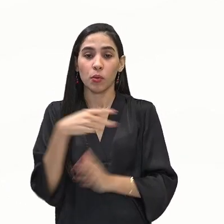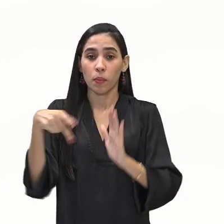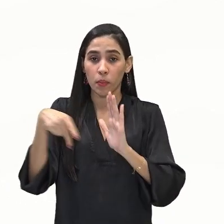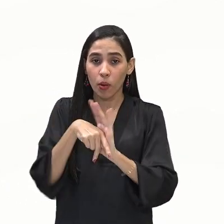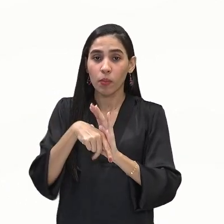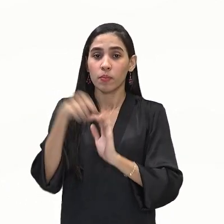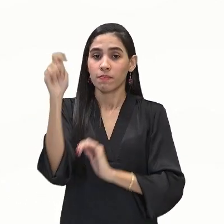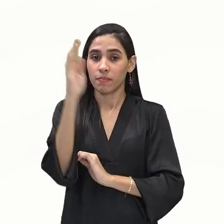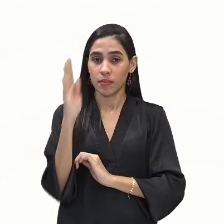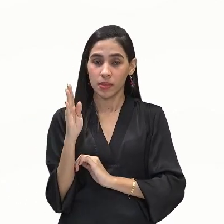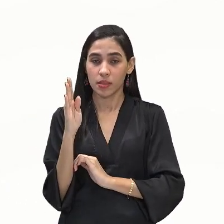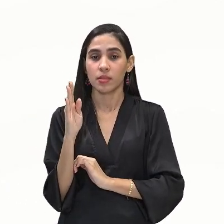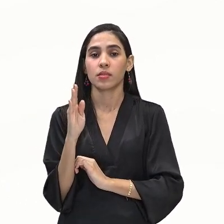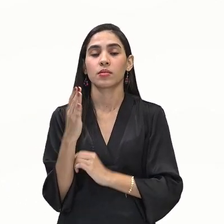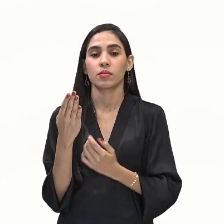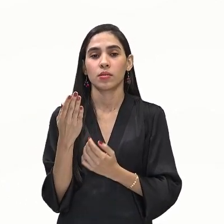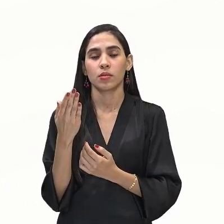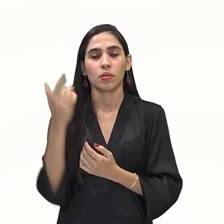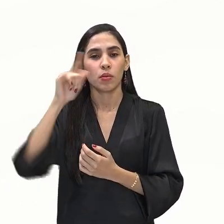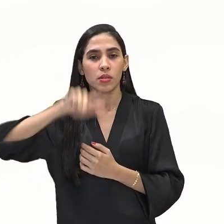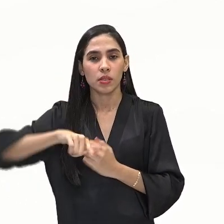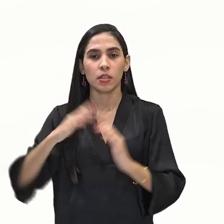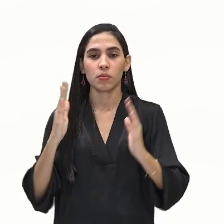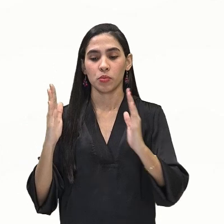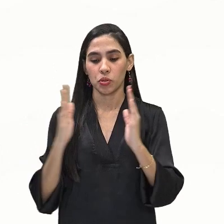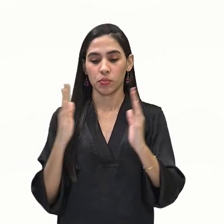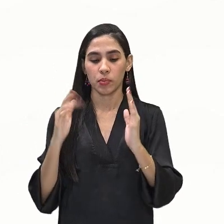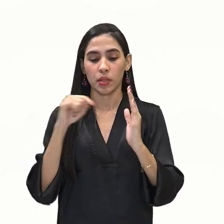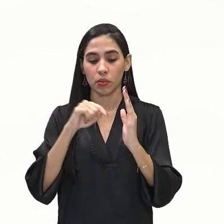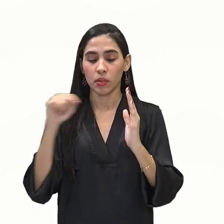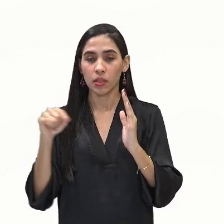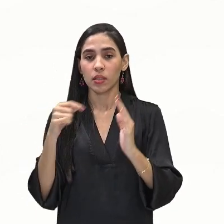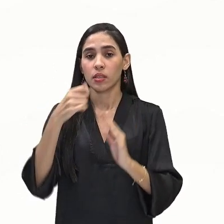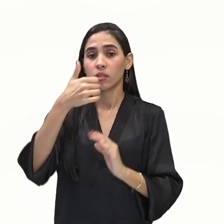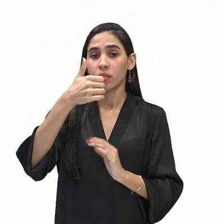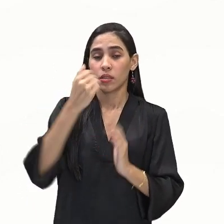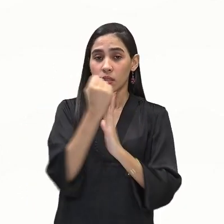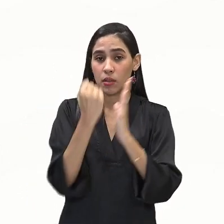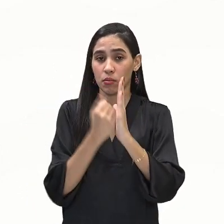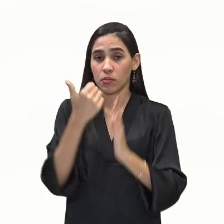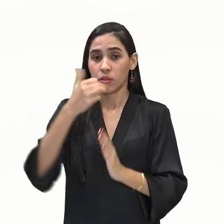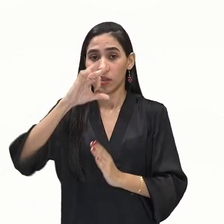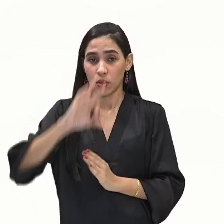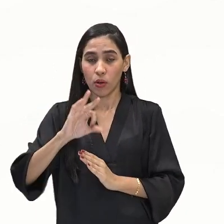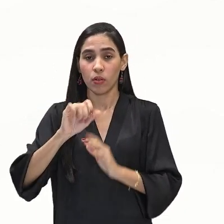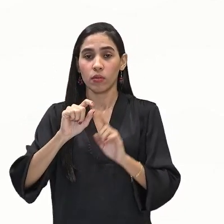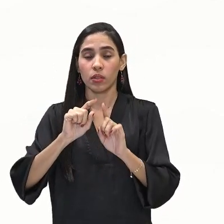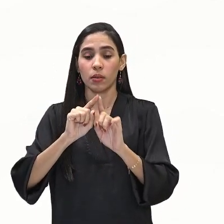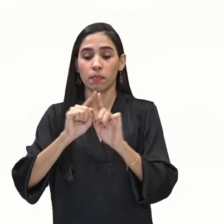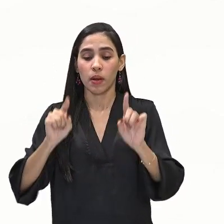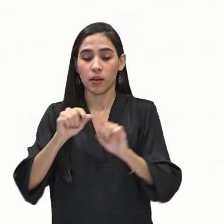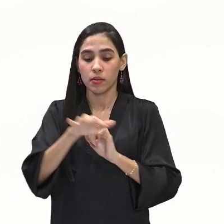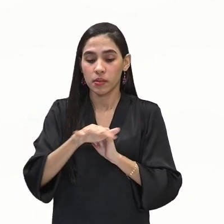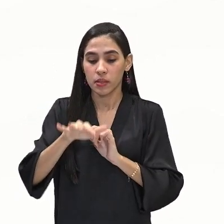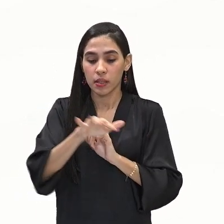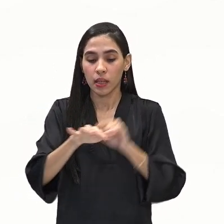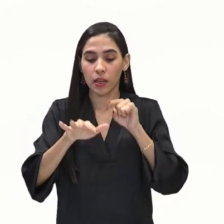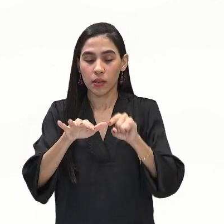né, vai compreender boa parte do século XIX, e o cenário é exatamente